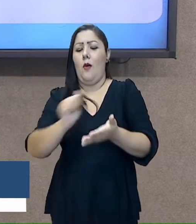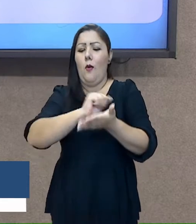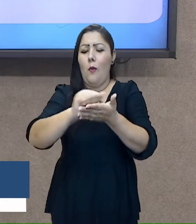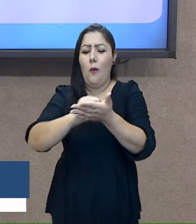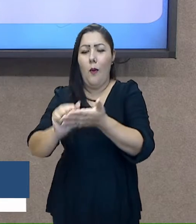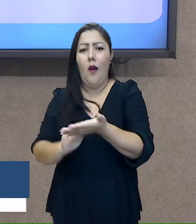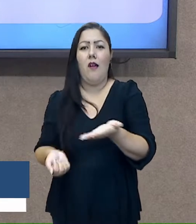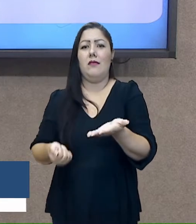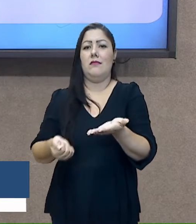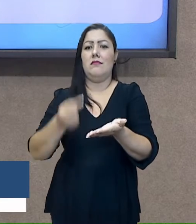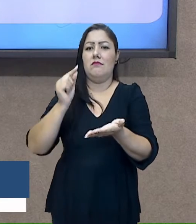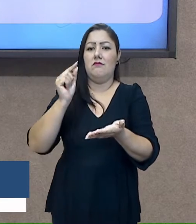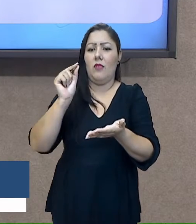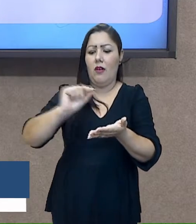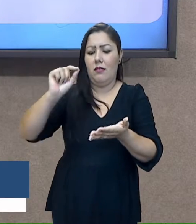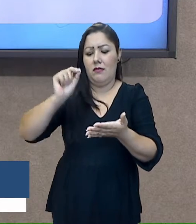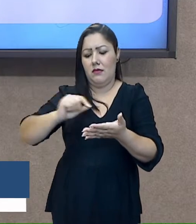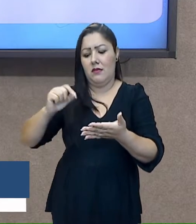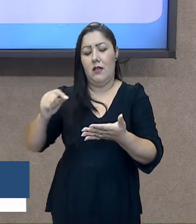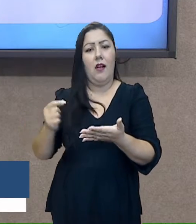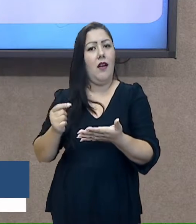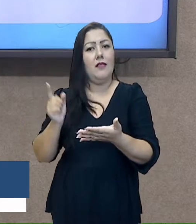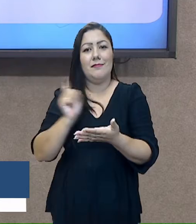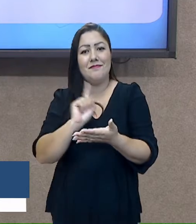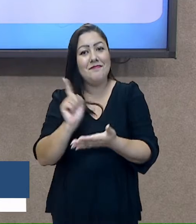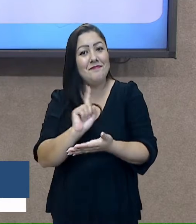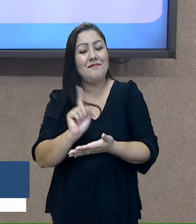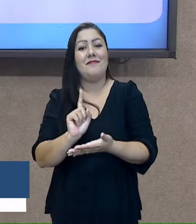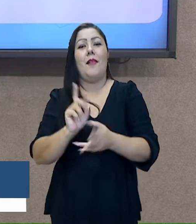ortográfica. Então, a palavra será